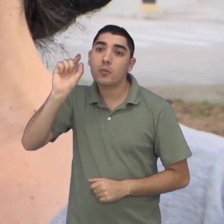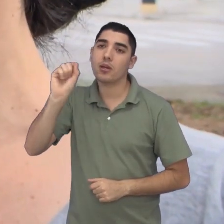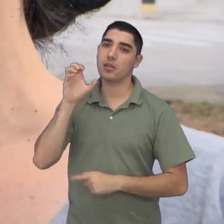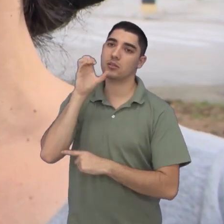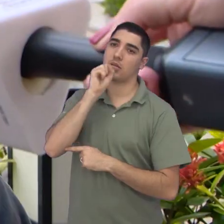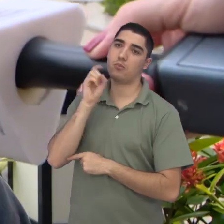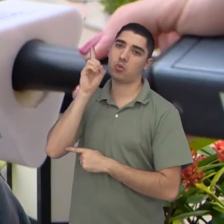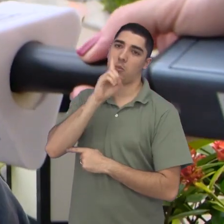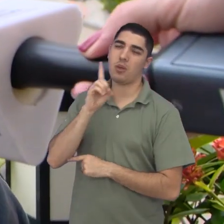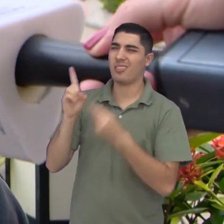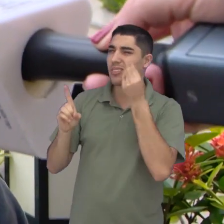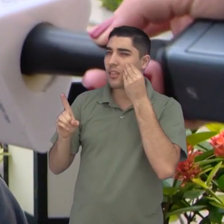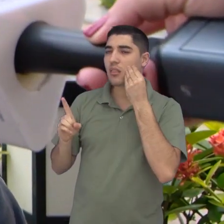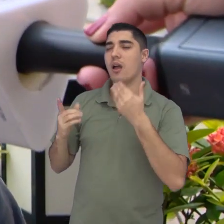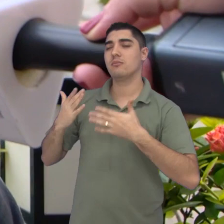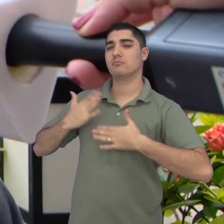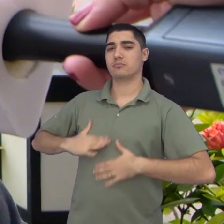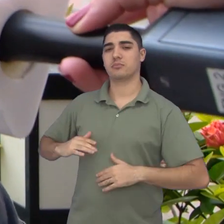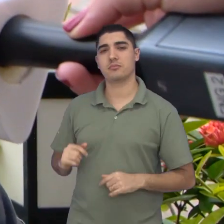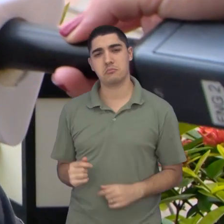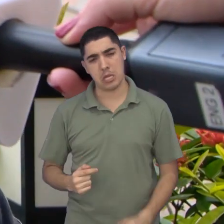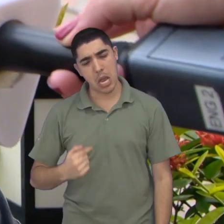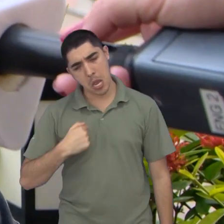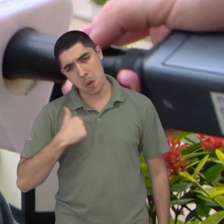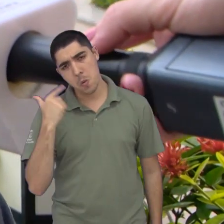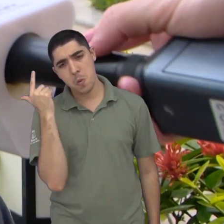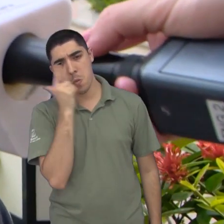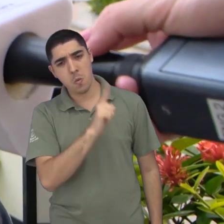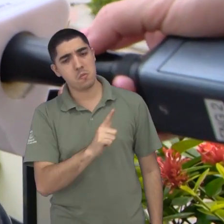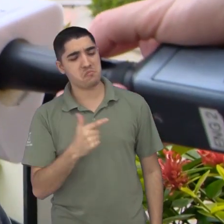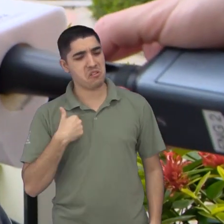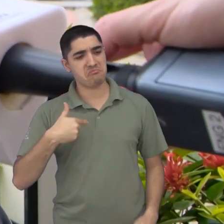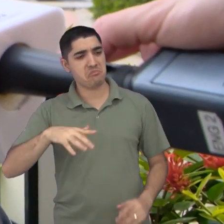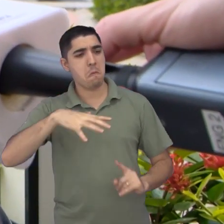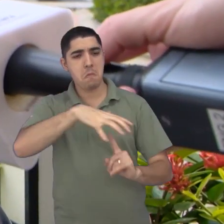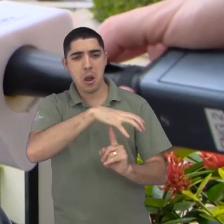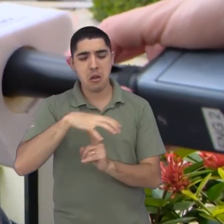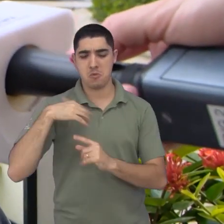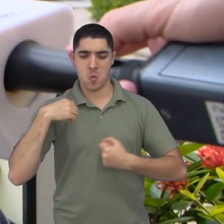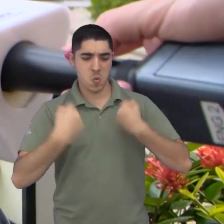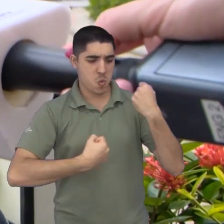mesmo, desconectar. Consigo sim. Vou ao parque, corro, faço